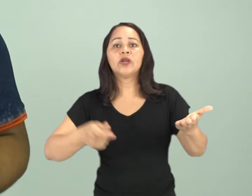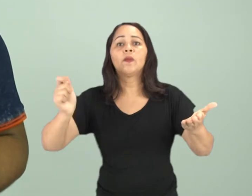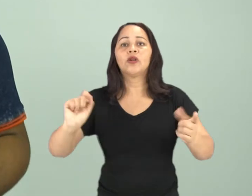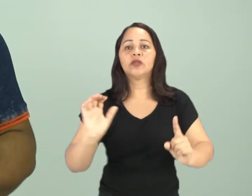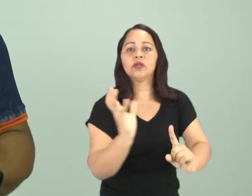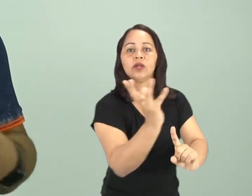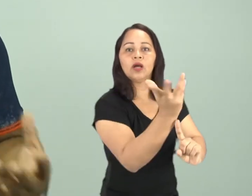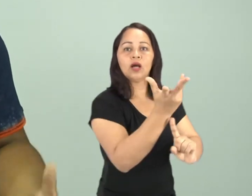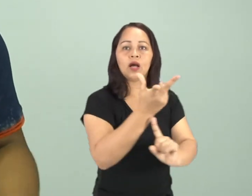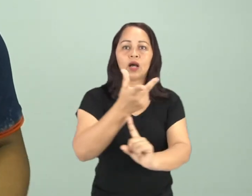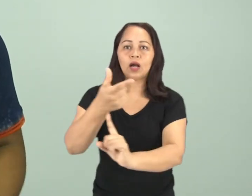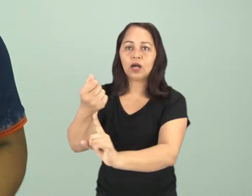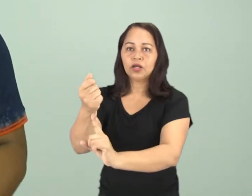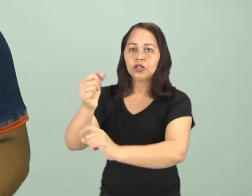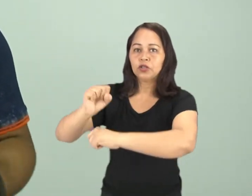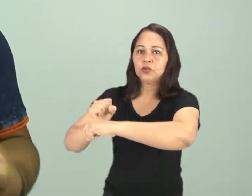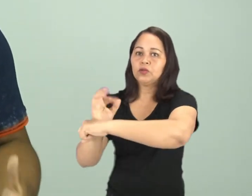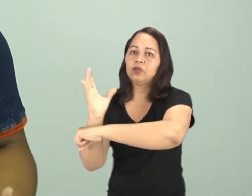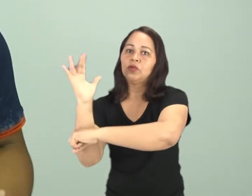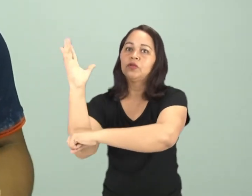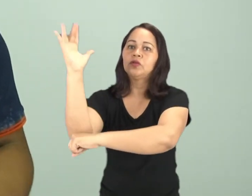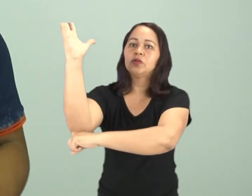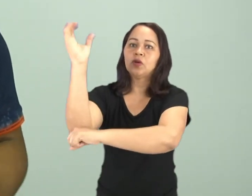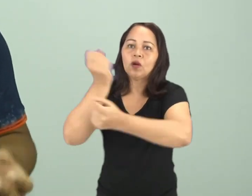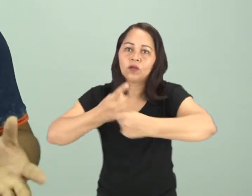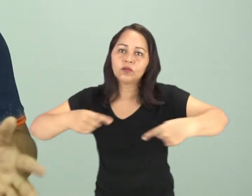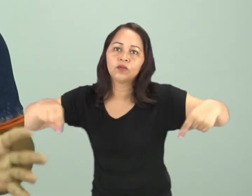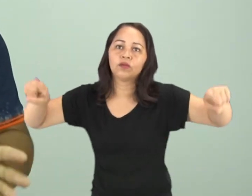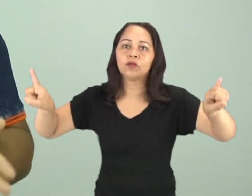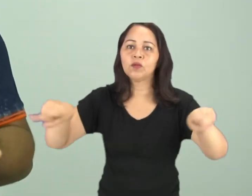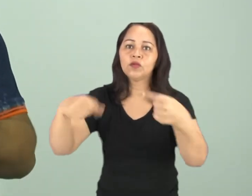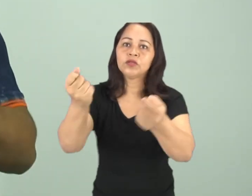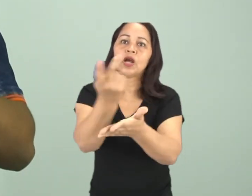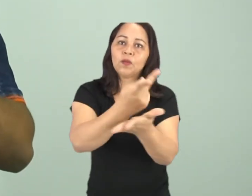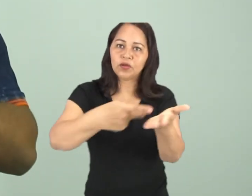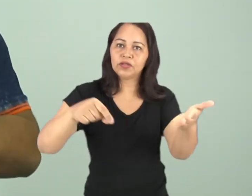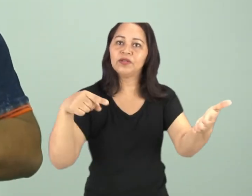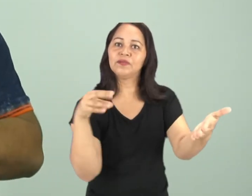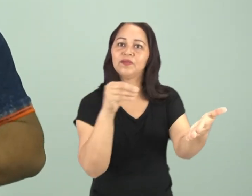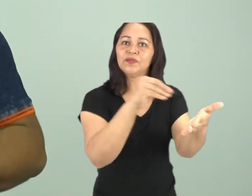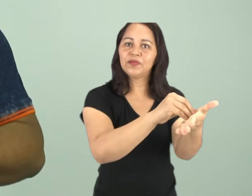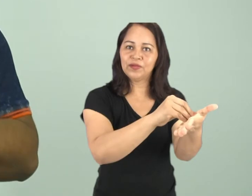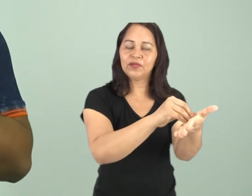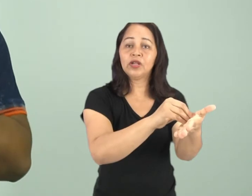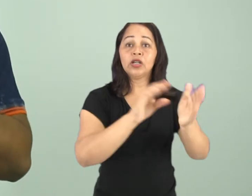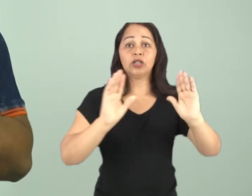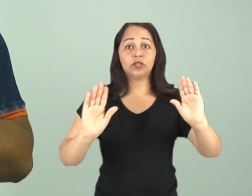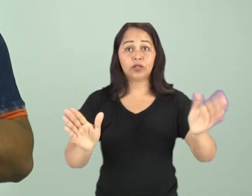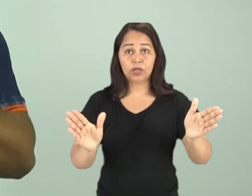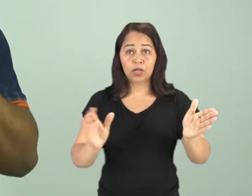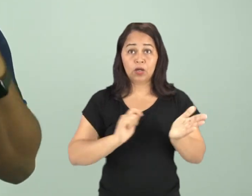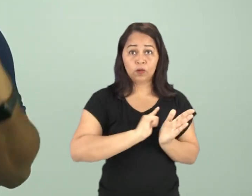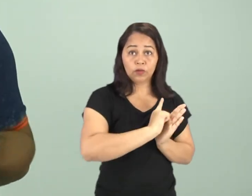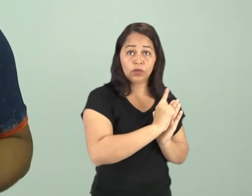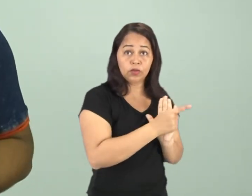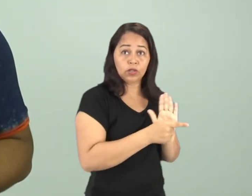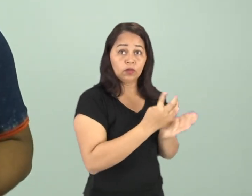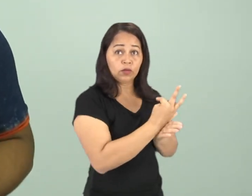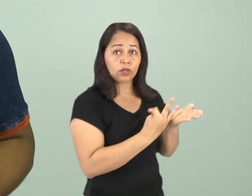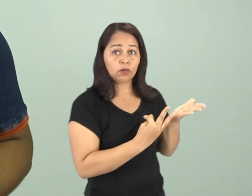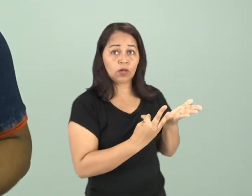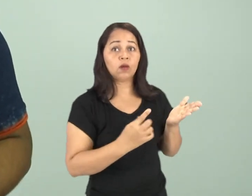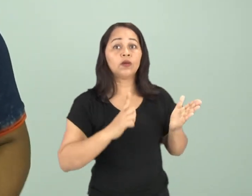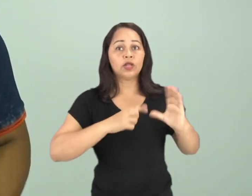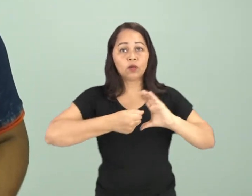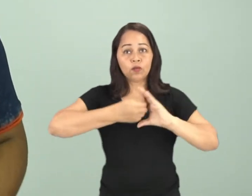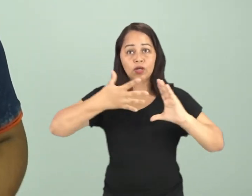arte, num pôr do sol, numa música, e o poema não, o poema é o gênero ali que é escrito daquele jeitinho, com aquelas